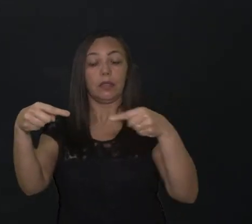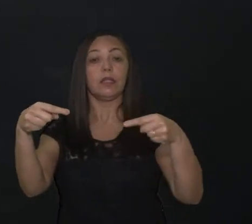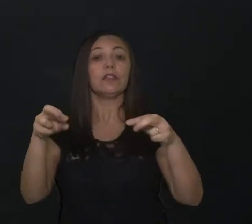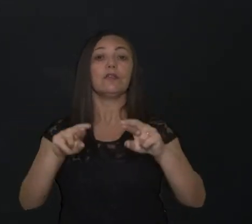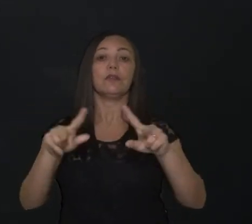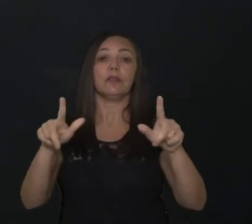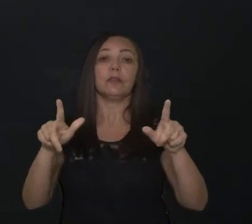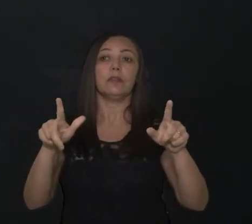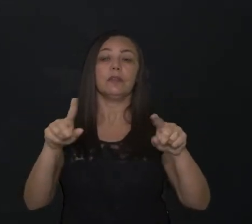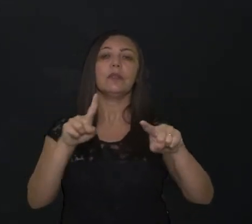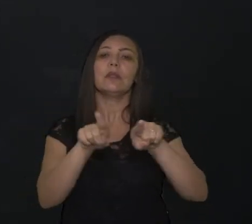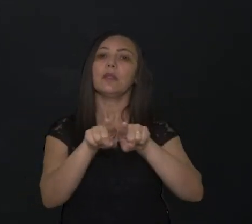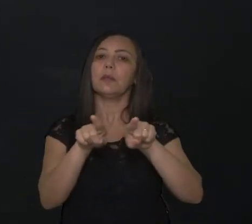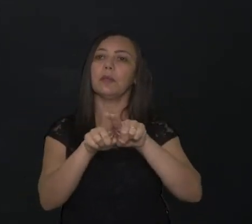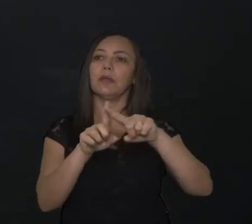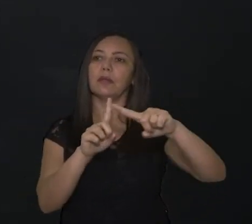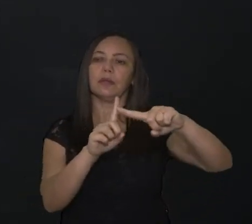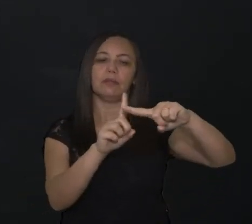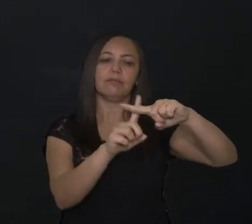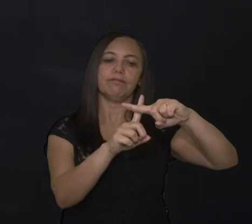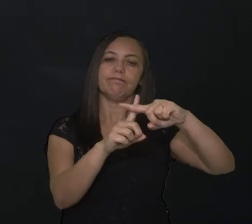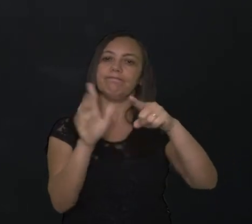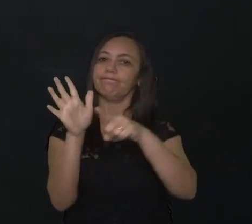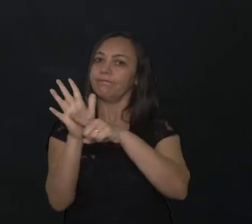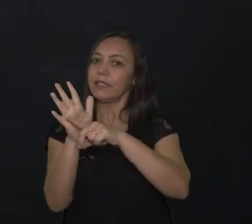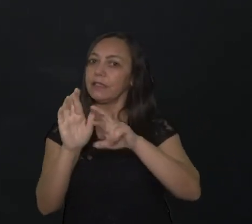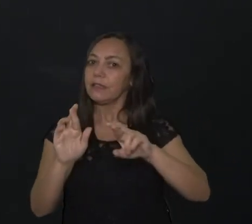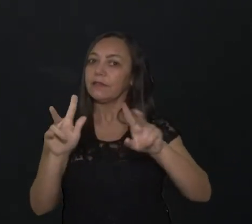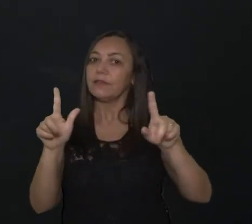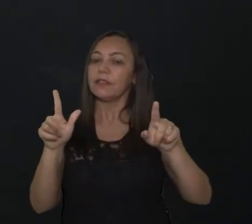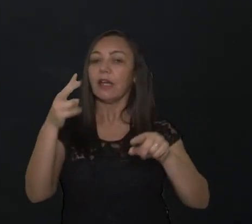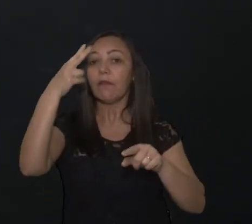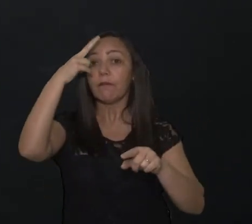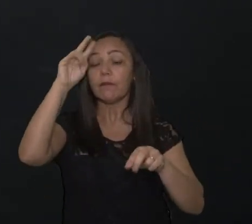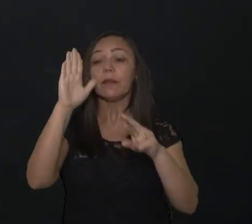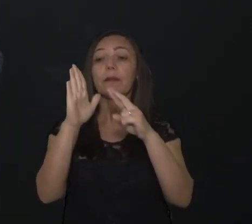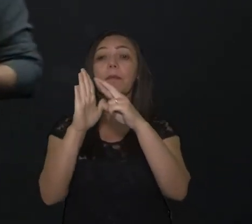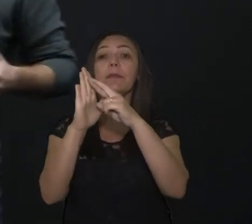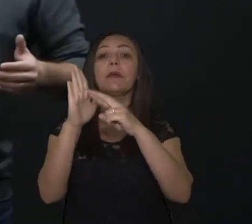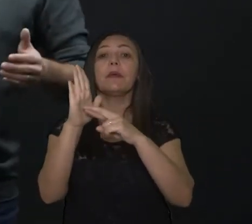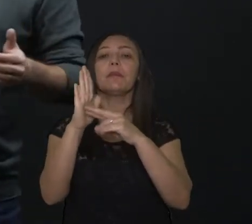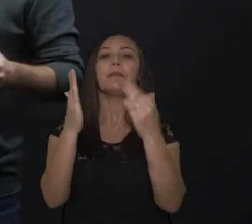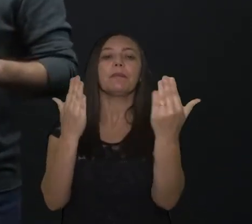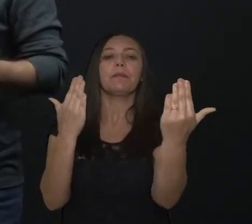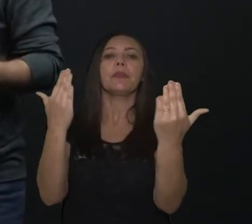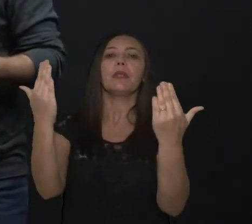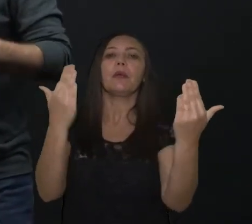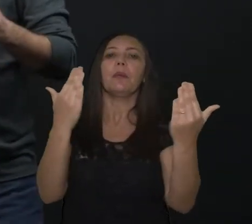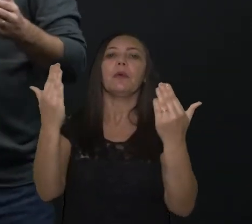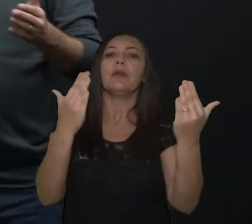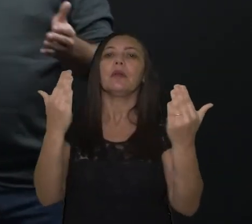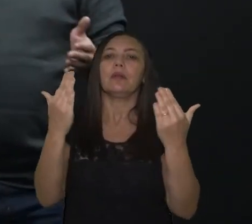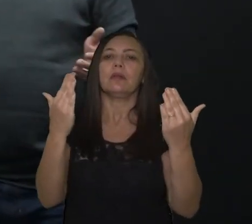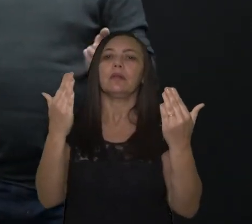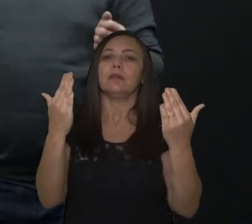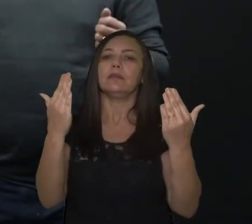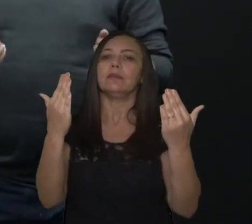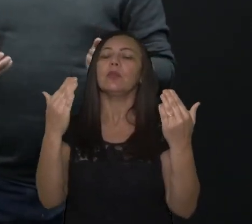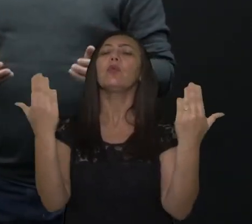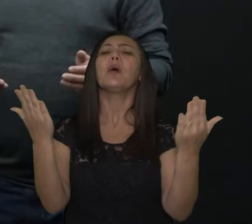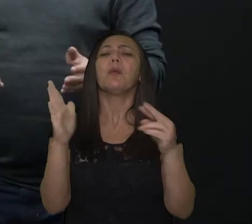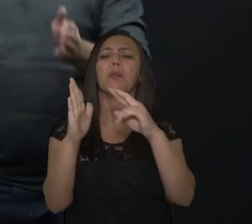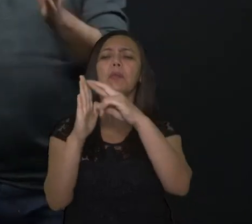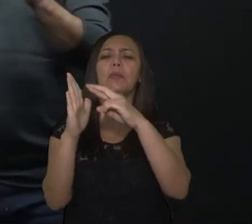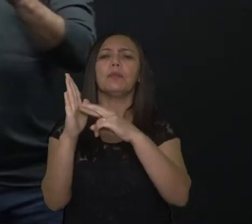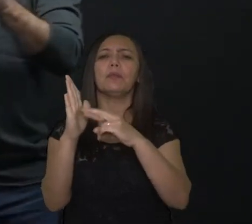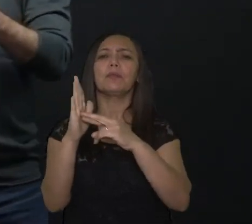os seus sinais também são diferentes. E aí a gente vai lembrar aquela regrinha da comparação entre sinais.